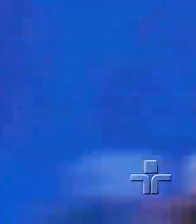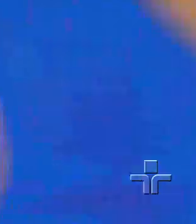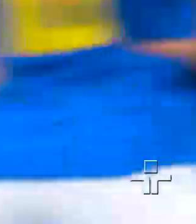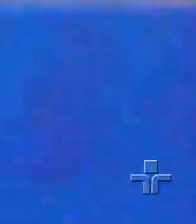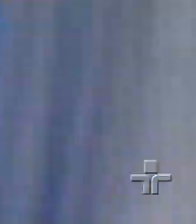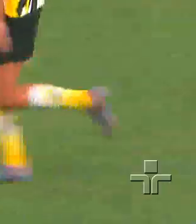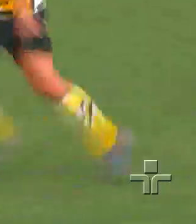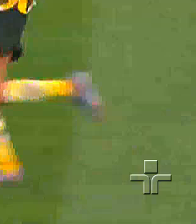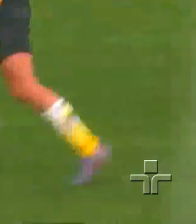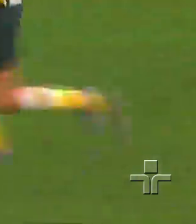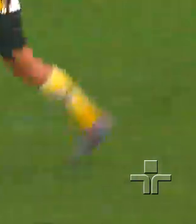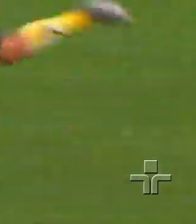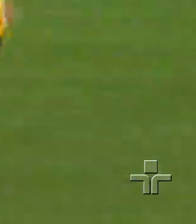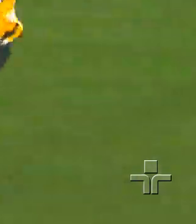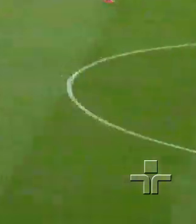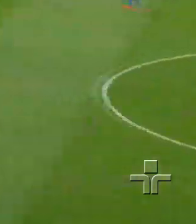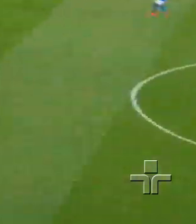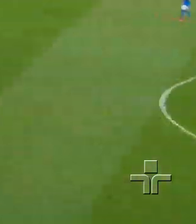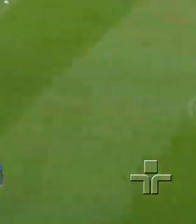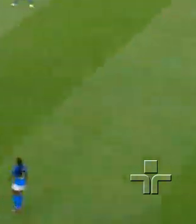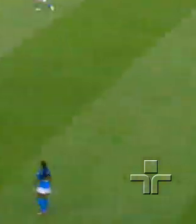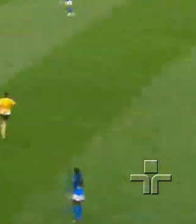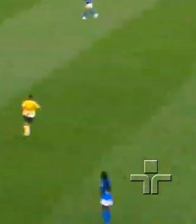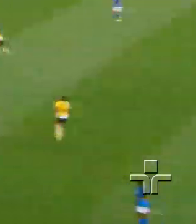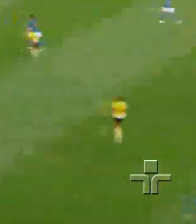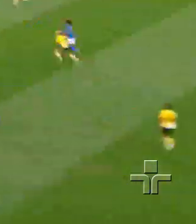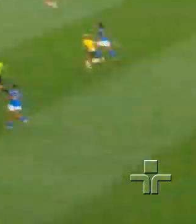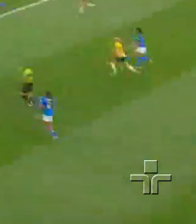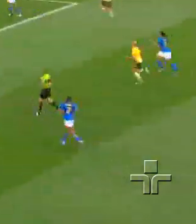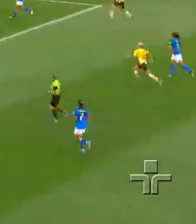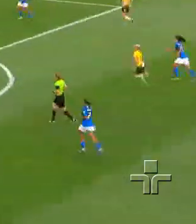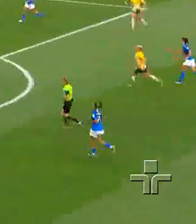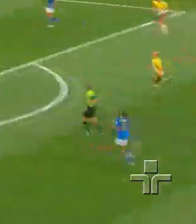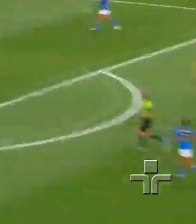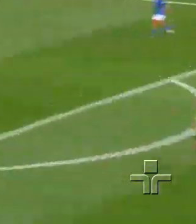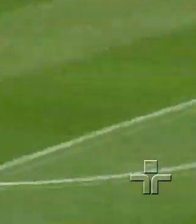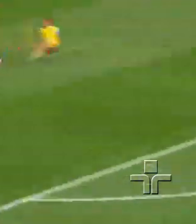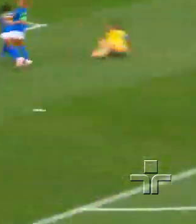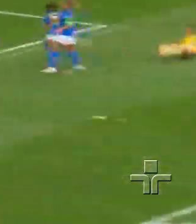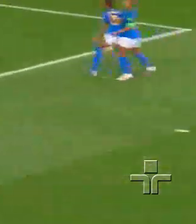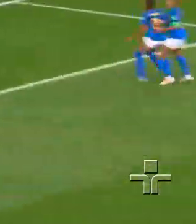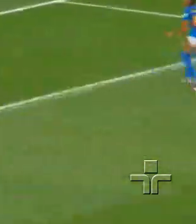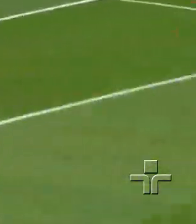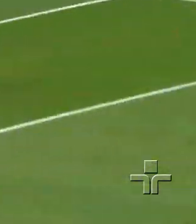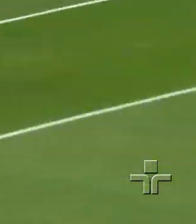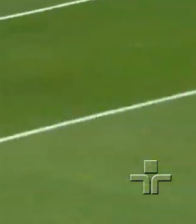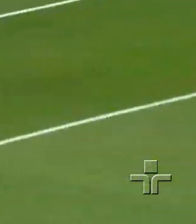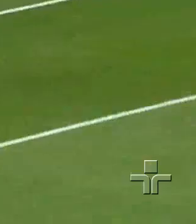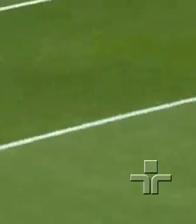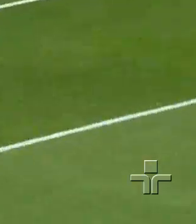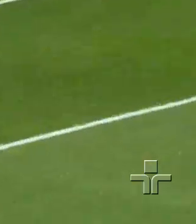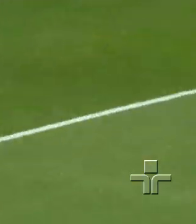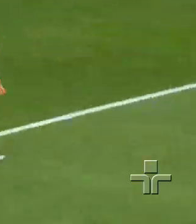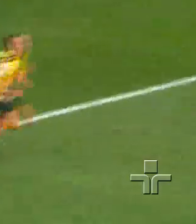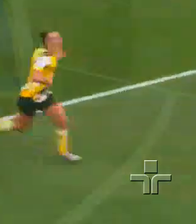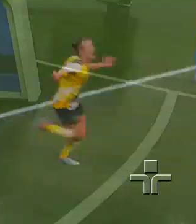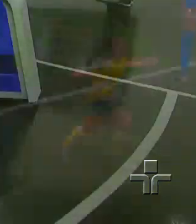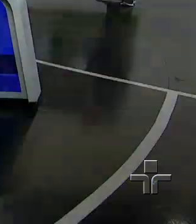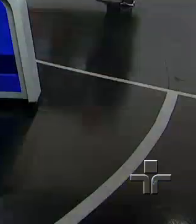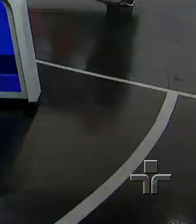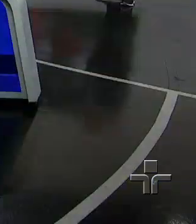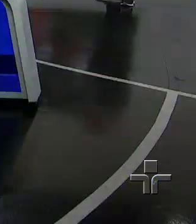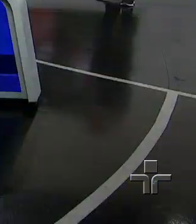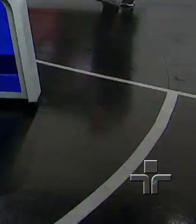o mínimo. Esse de empate e esse outro que acabou sendo marcado contra pela Mônica, que vinha fazendo até uma boa